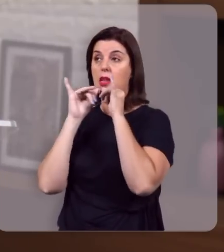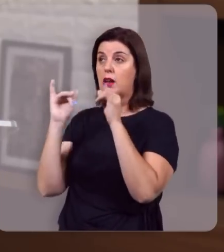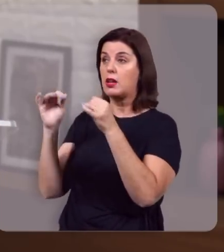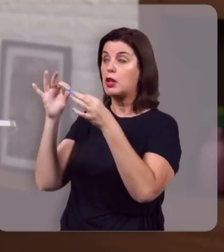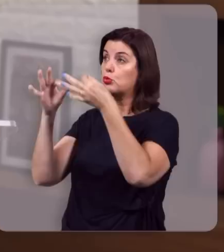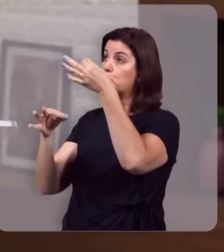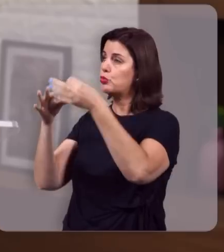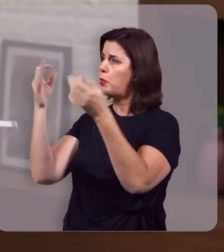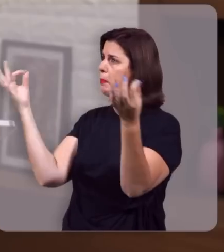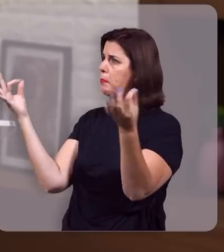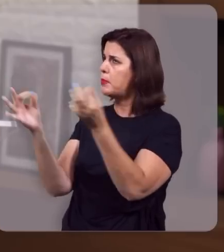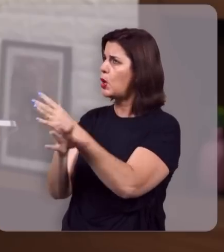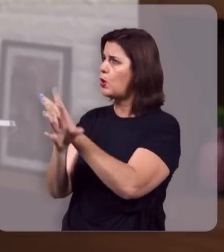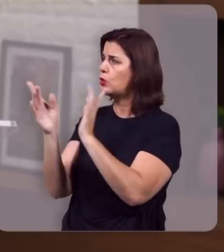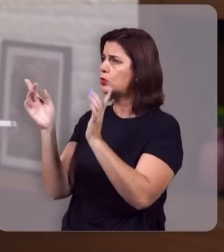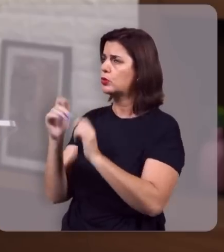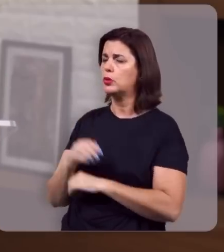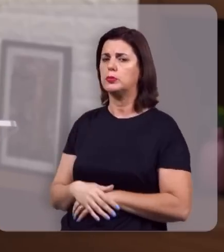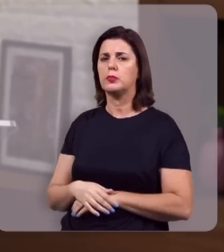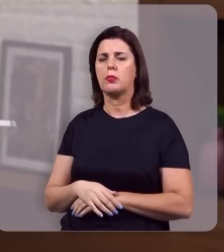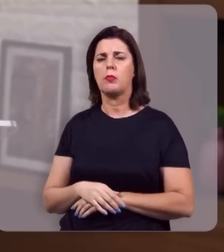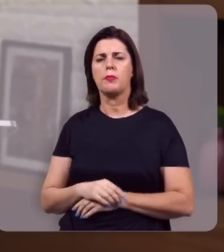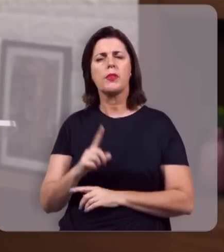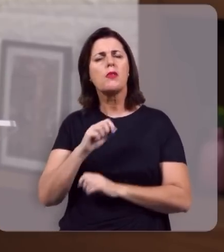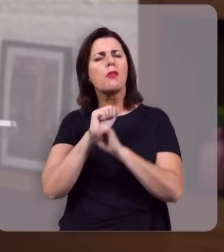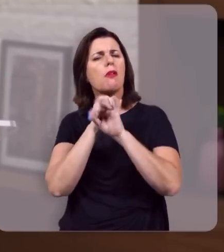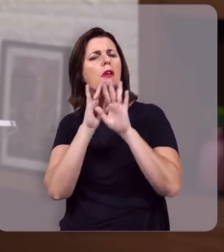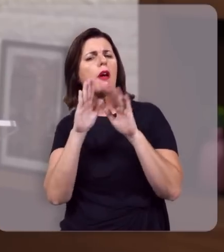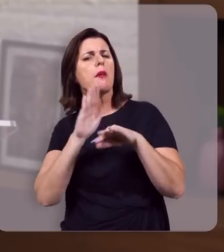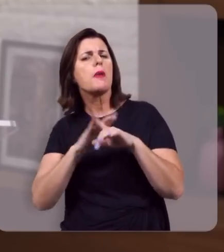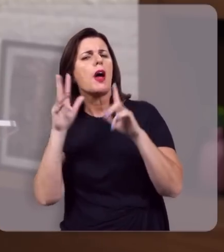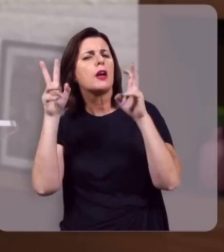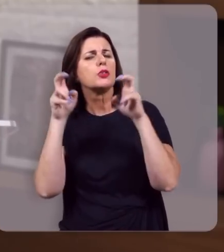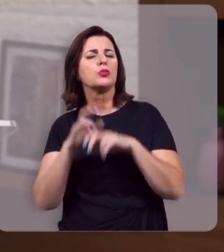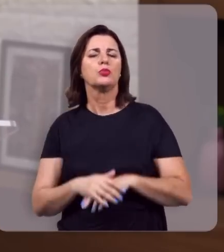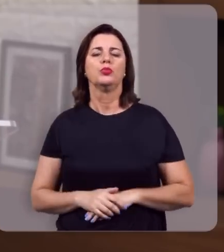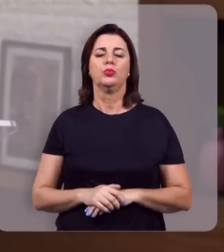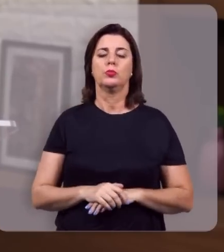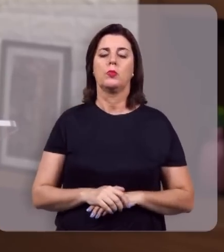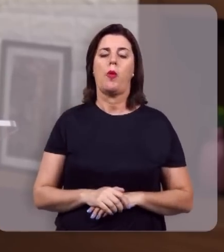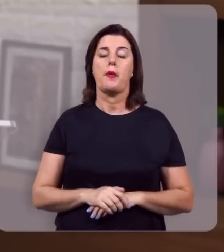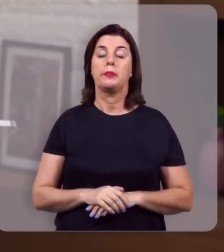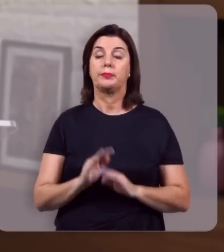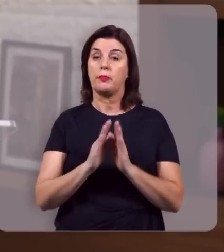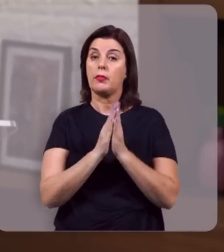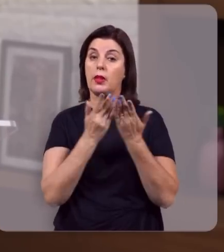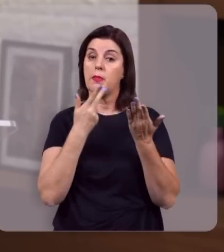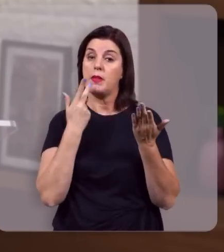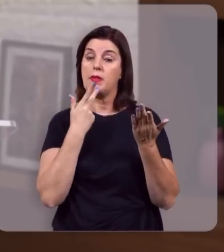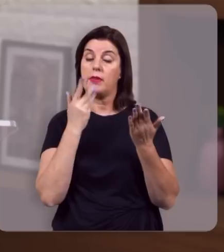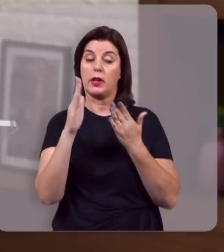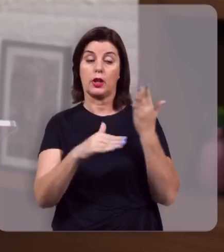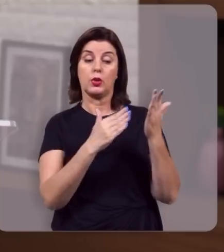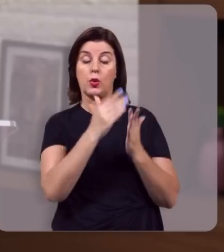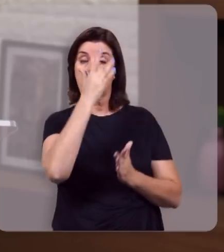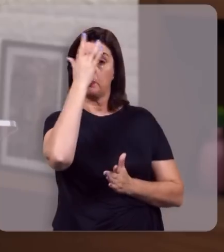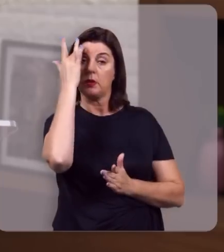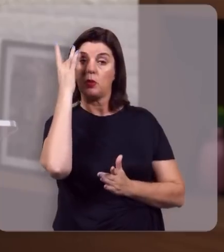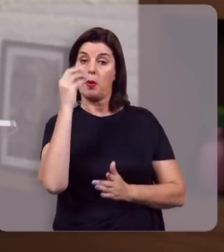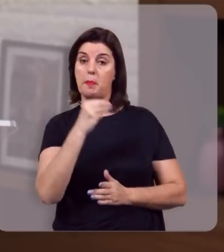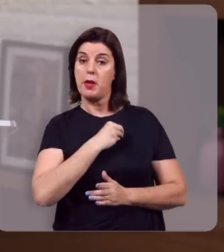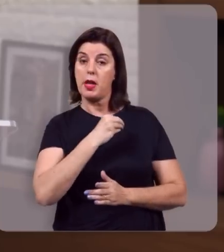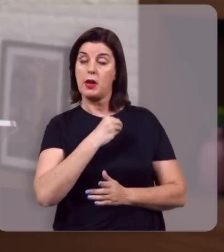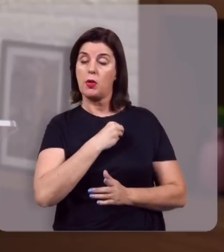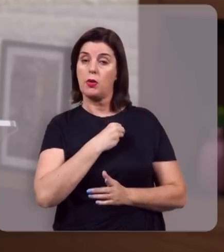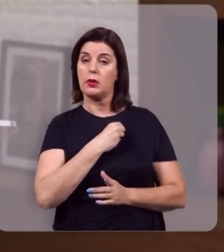do tribunal de Deus. Me permita clarear um pouco mais este assunto. A Bíblia diz que todos pecaram